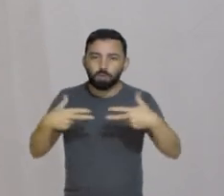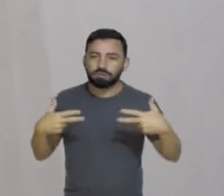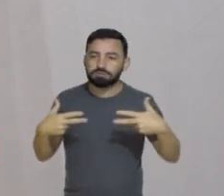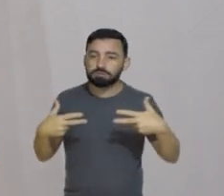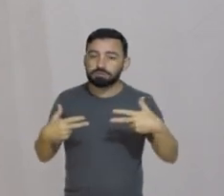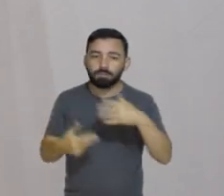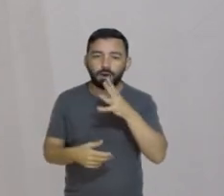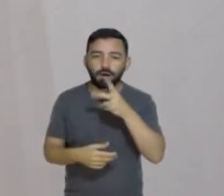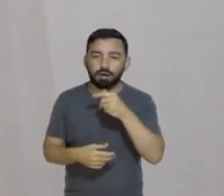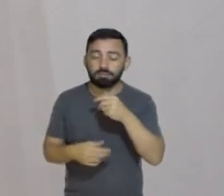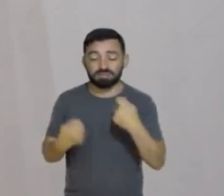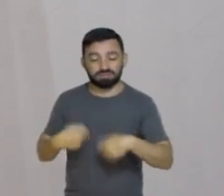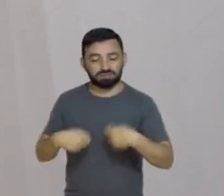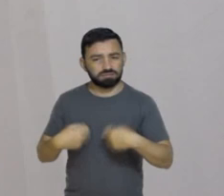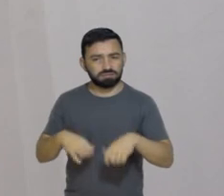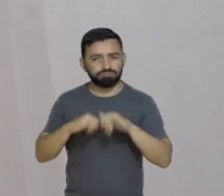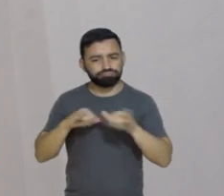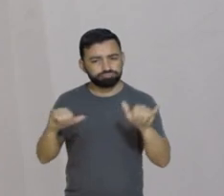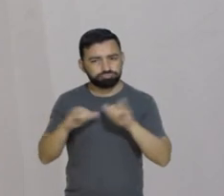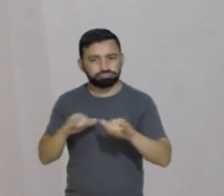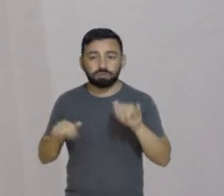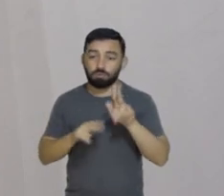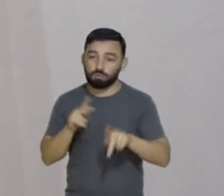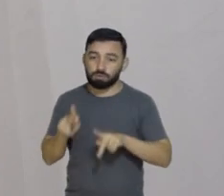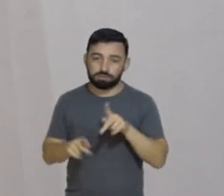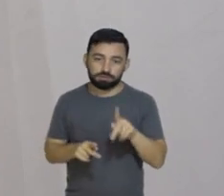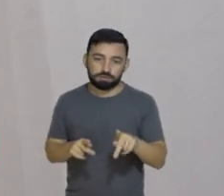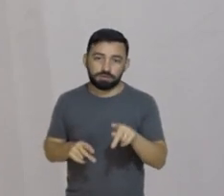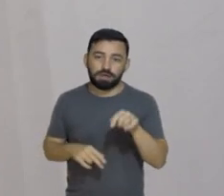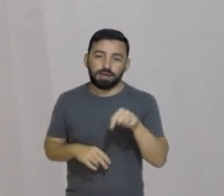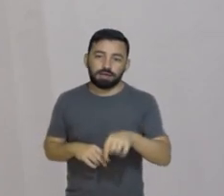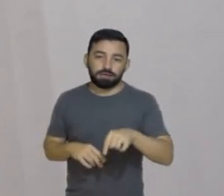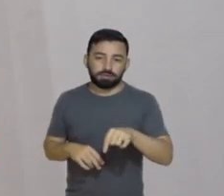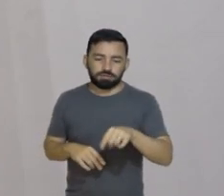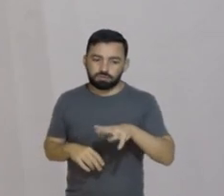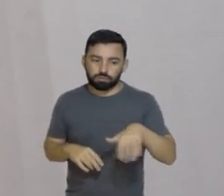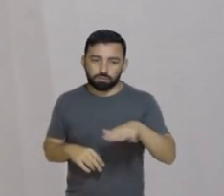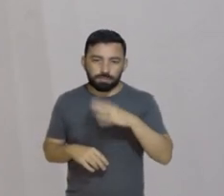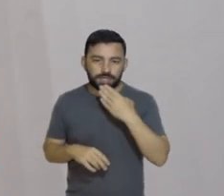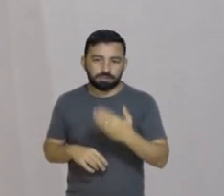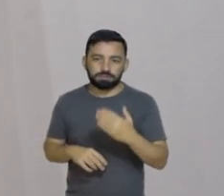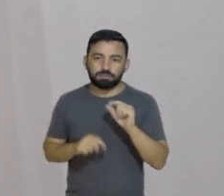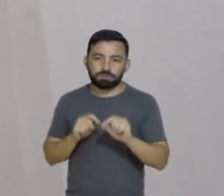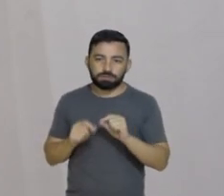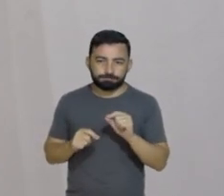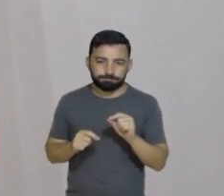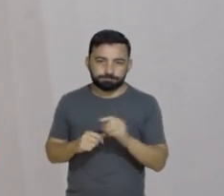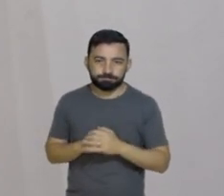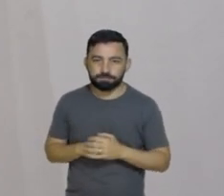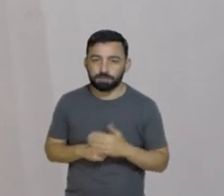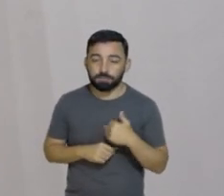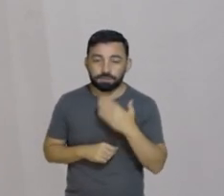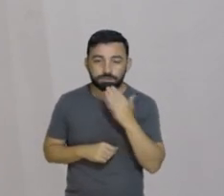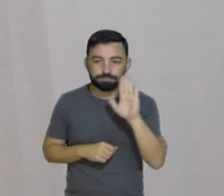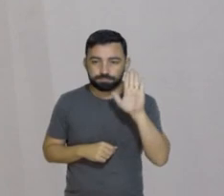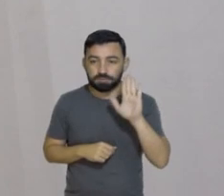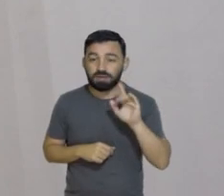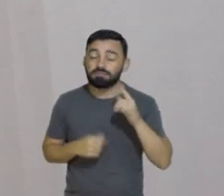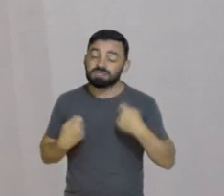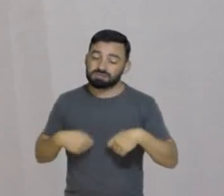fazer ecoar a voz da população. E aqui o que eles estão pedindo, eu já vou conseguir uma parte, é a